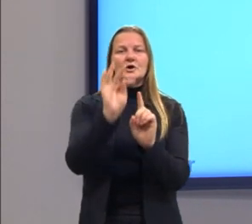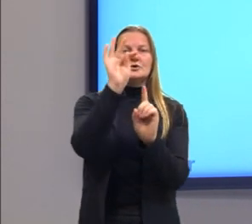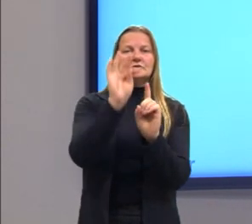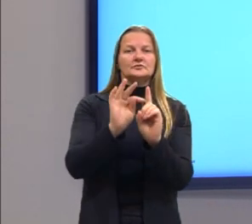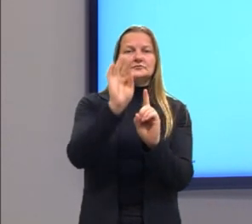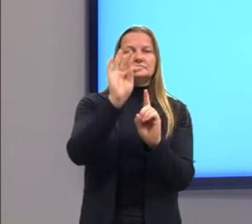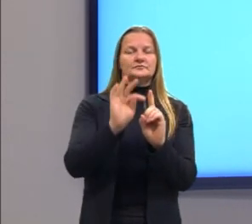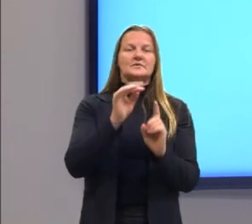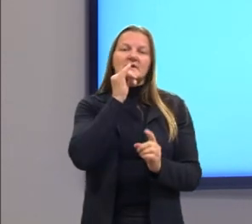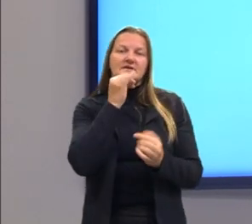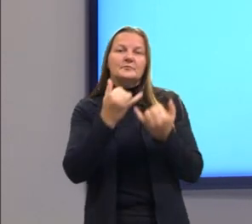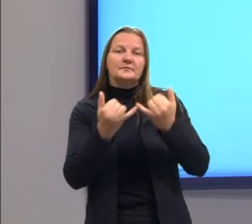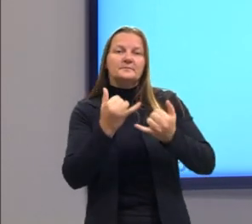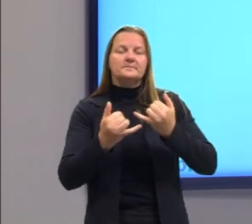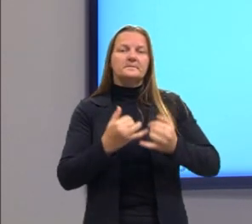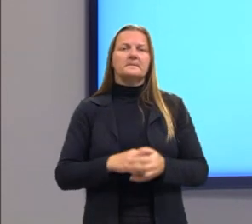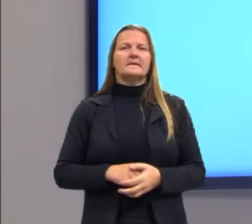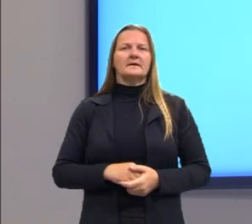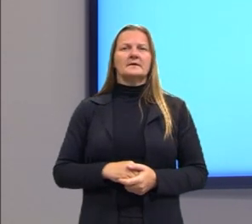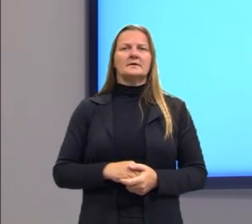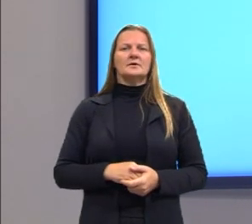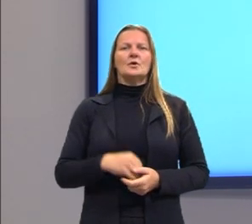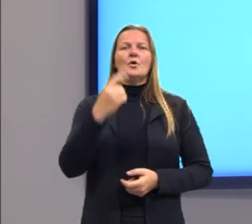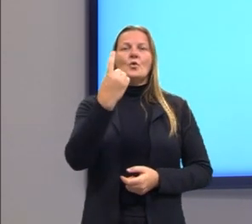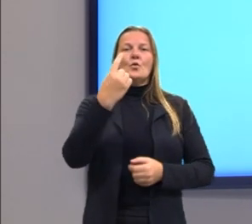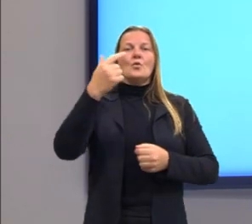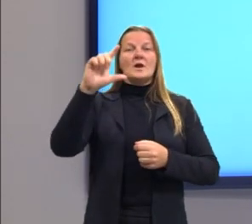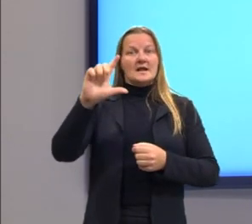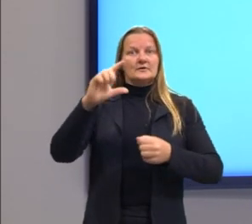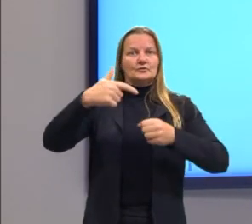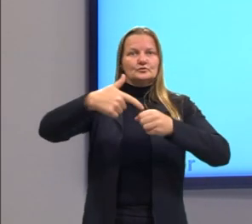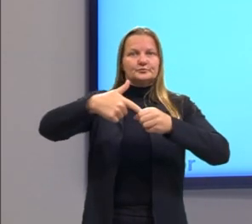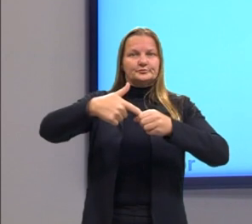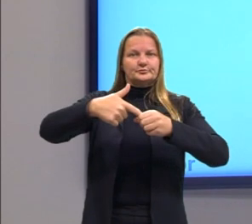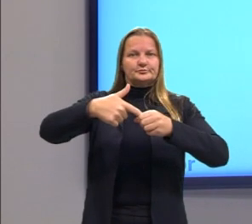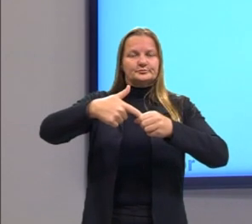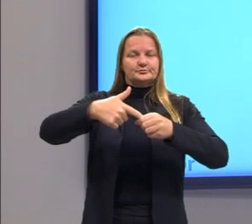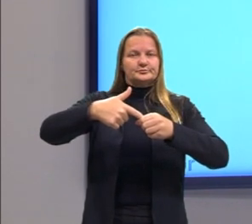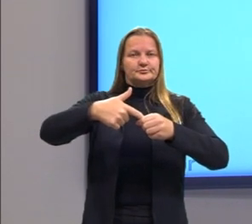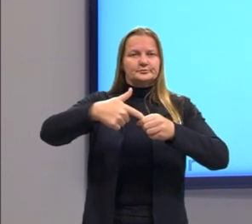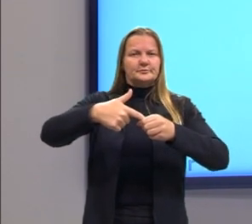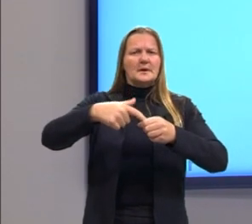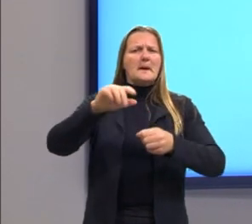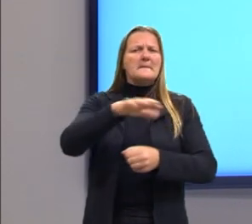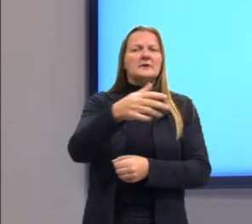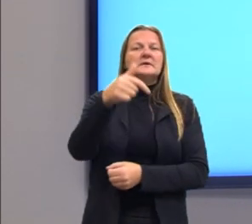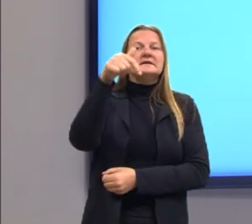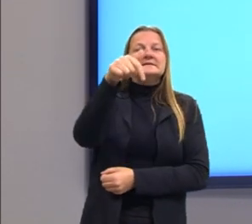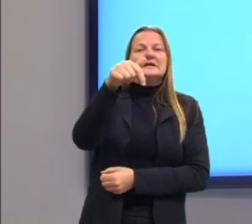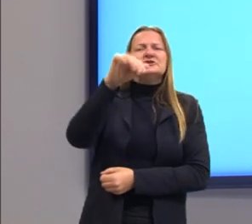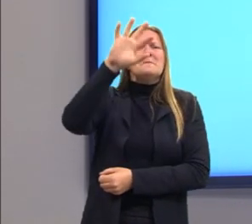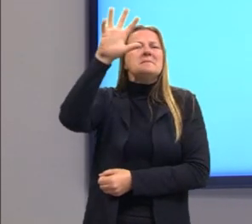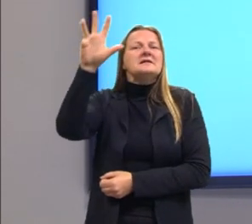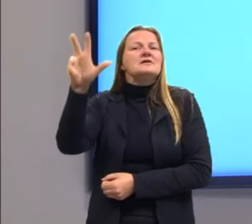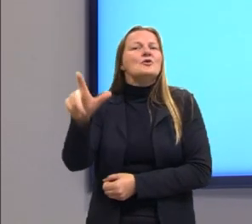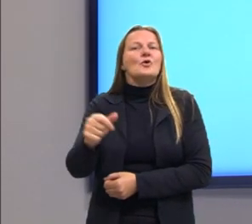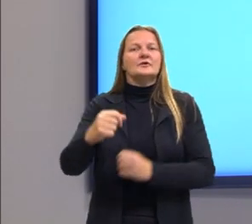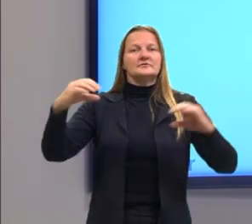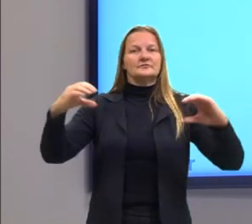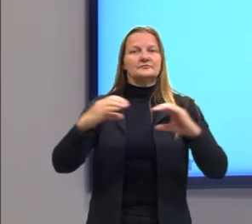por exemplo quando é queimado um litro de gasolina libera se cerca de 7 milhões de calorias